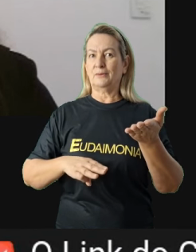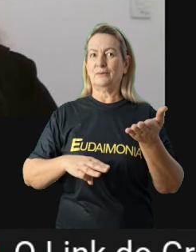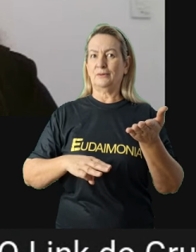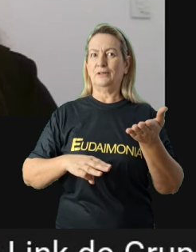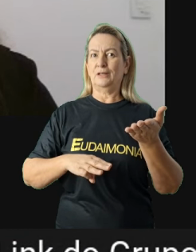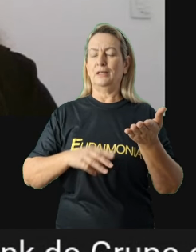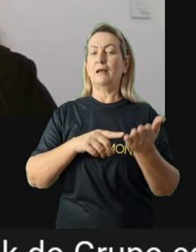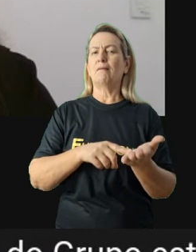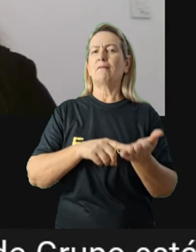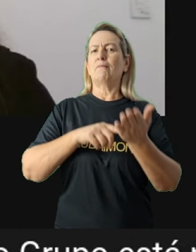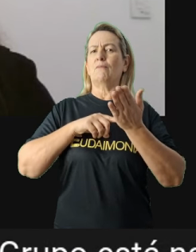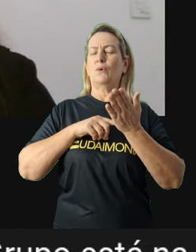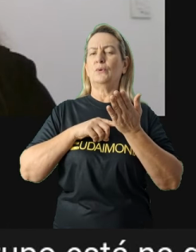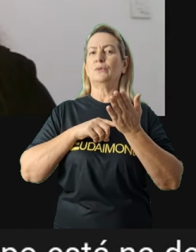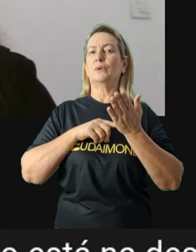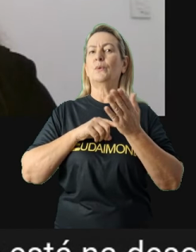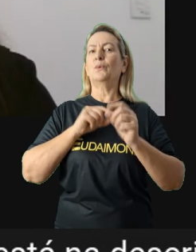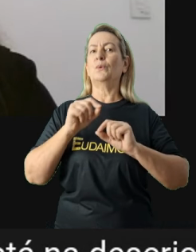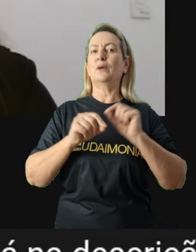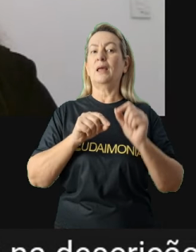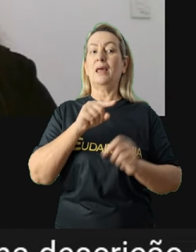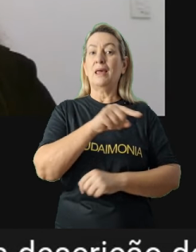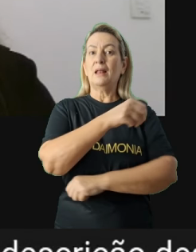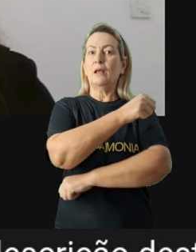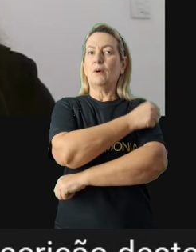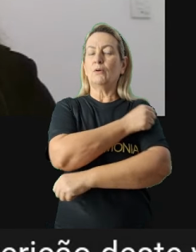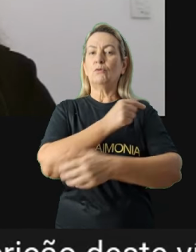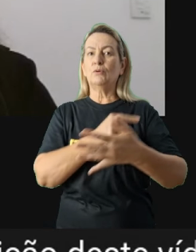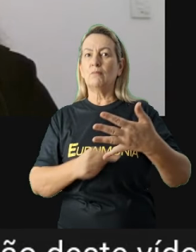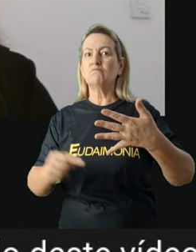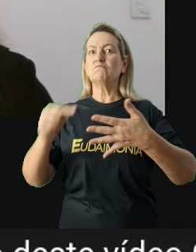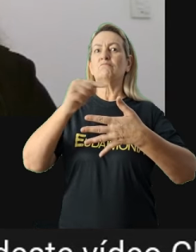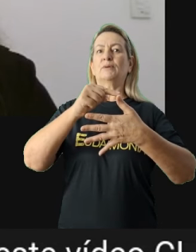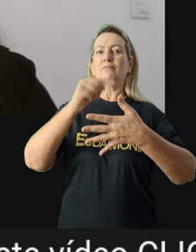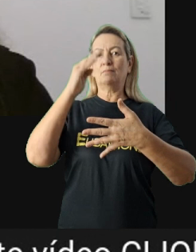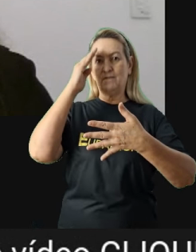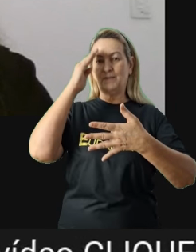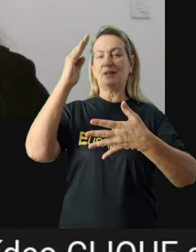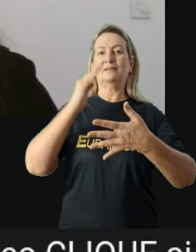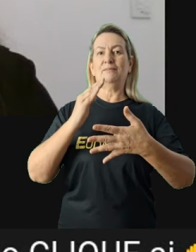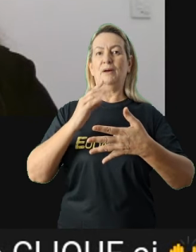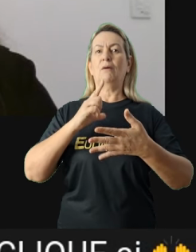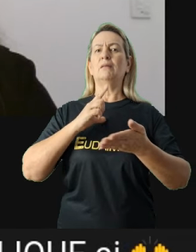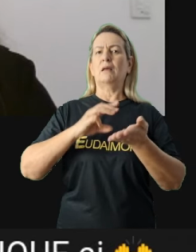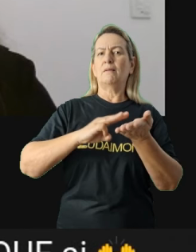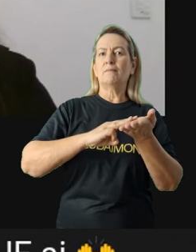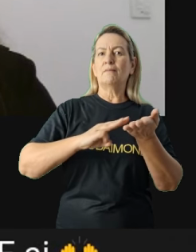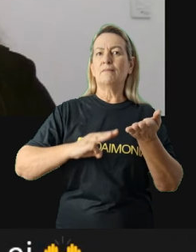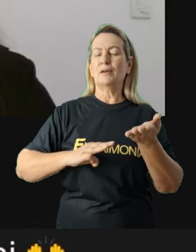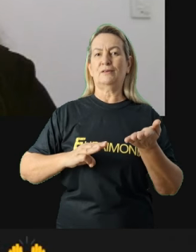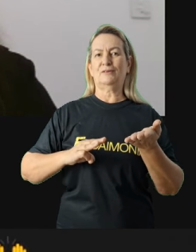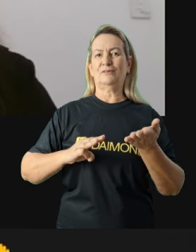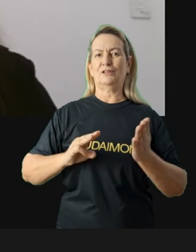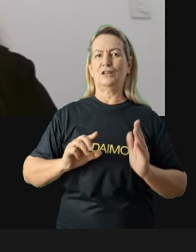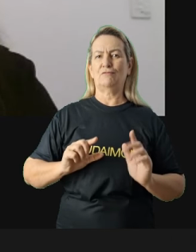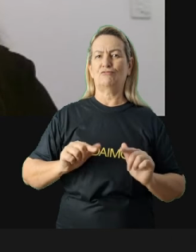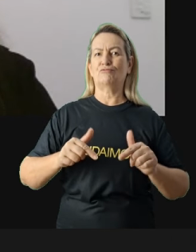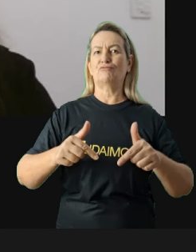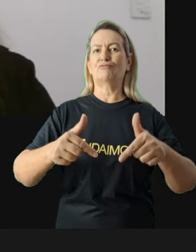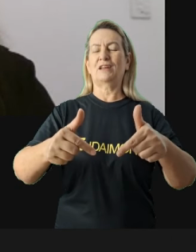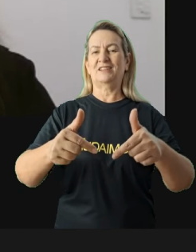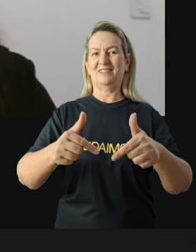formas, né, em metodologias que tragam o aluno para um papel de protagonismo. E a gente tem as